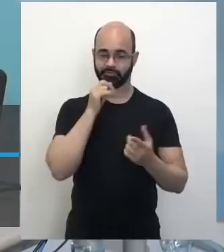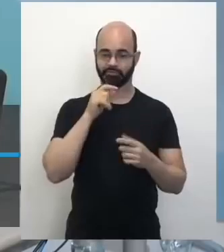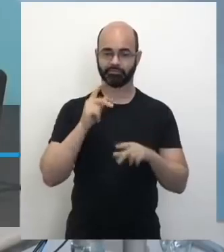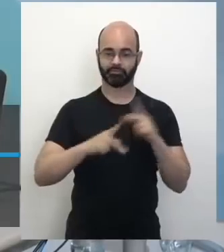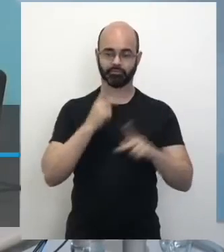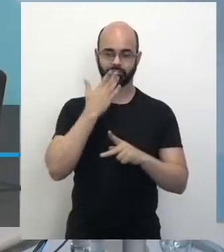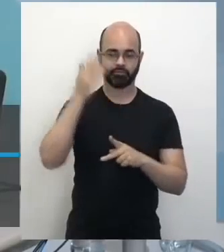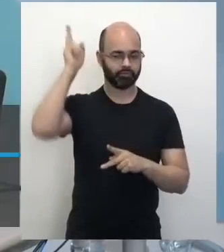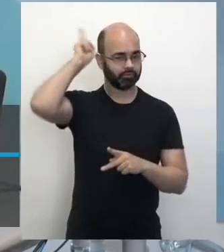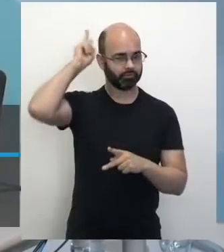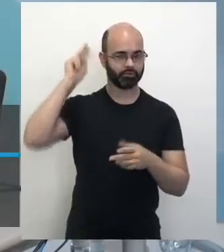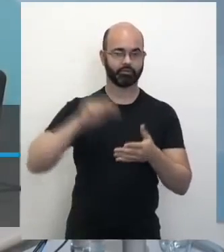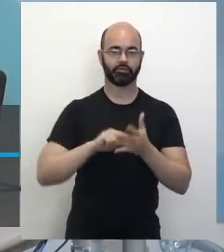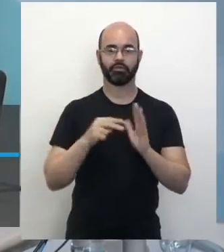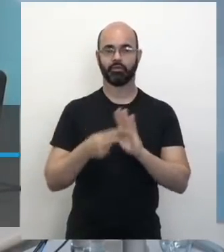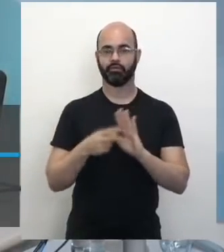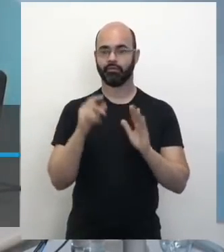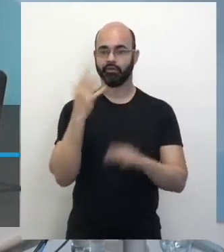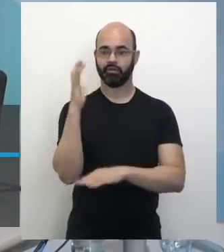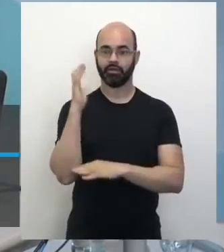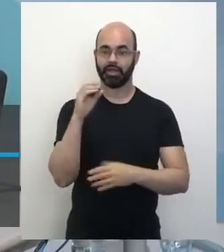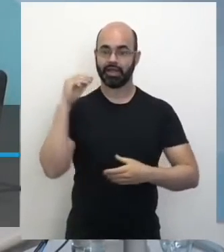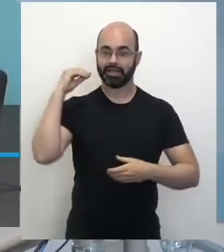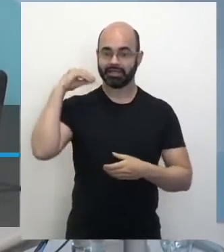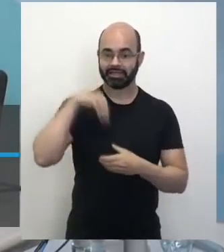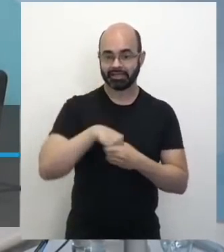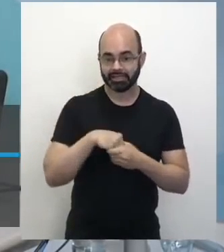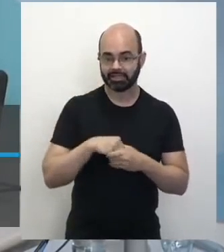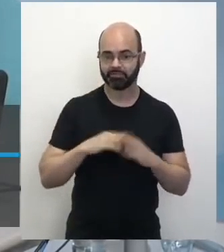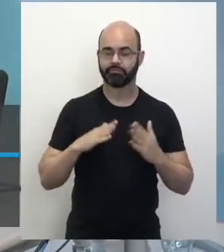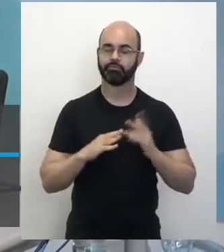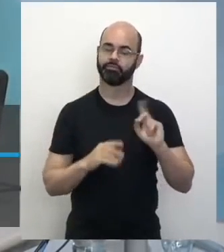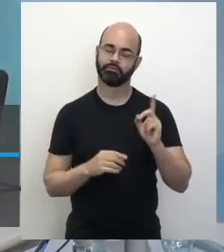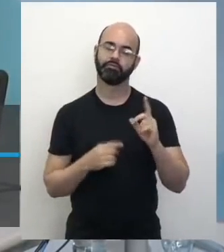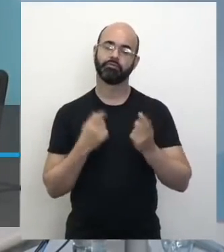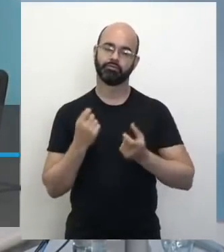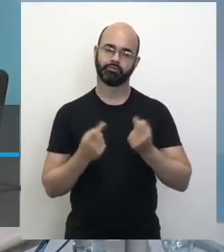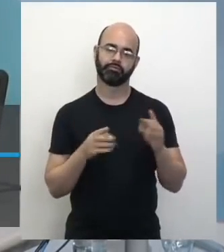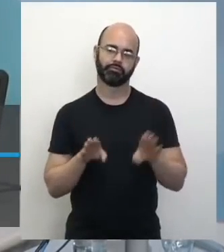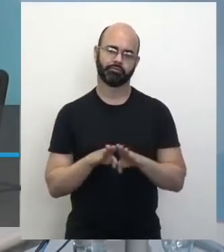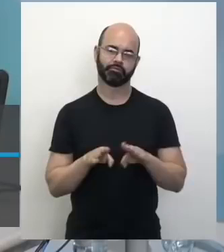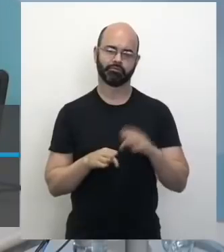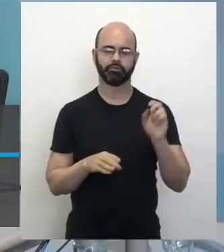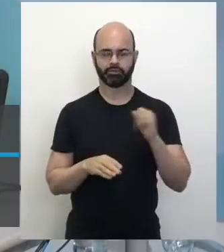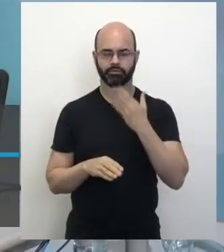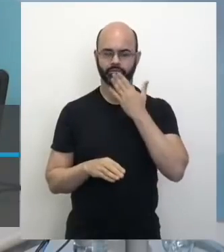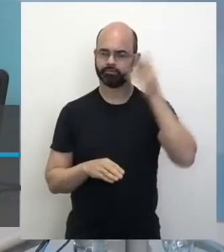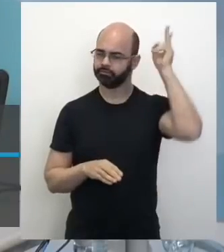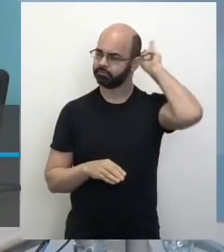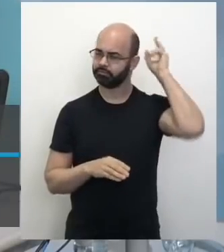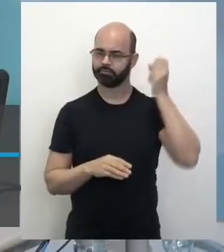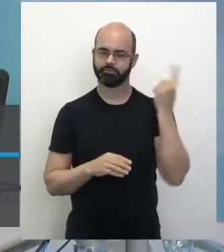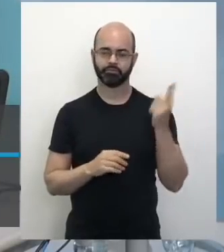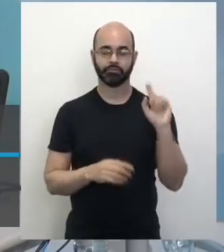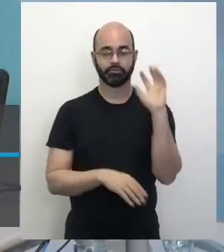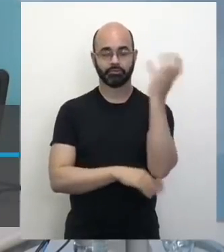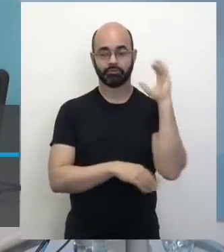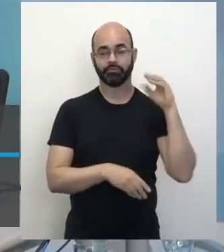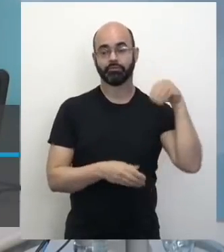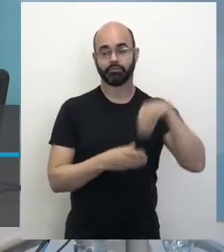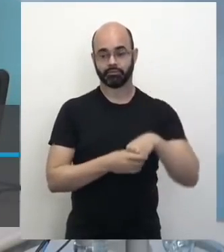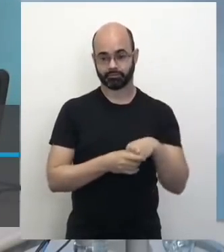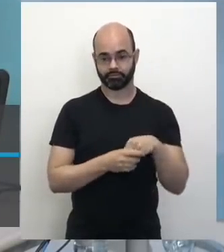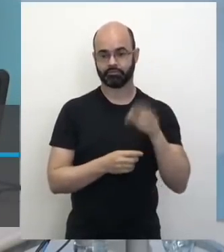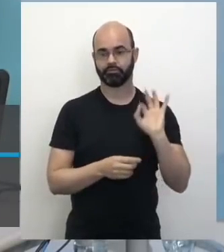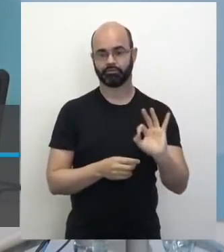significa que eles vivem dentro da mata. Existem povos indígenas, sim, claro, que vivem dentro das